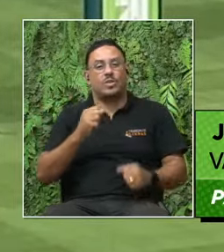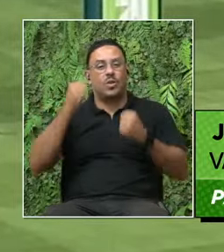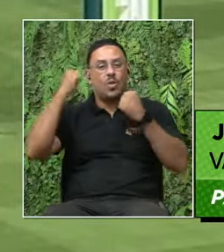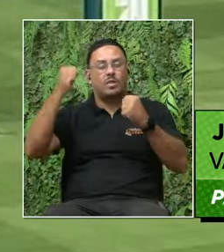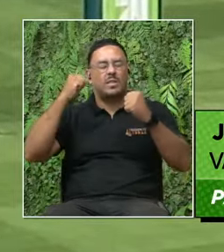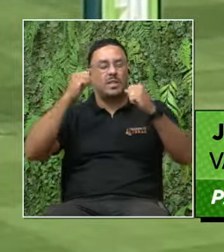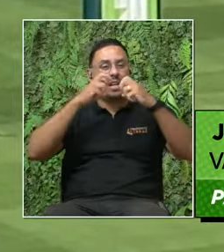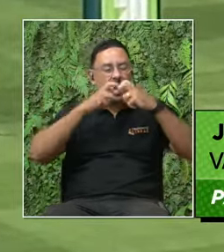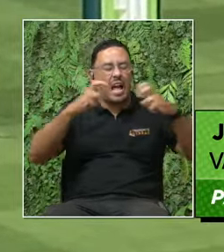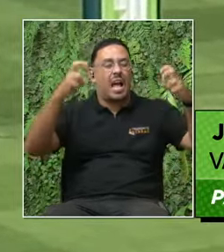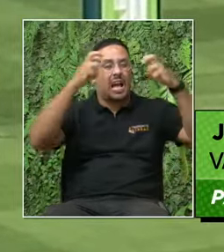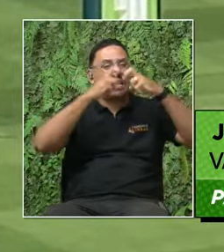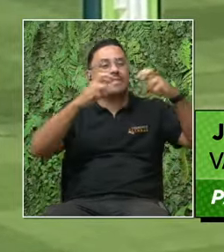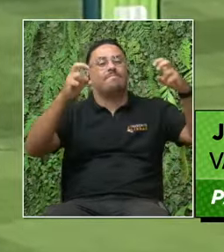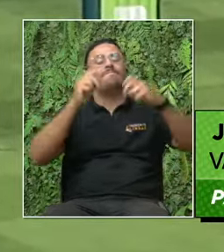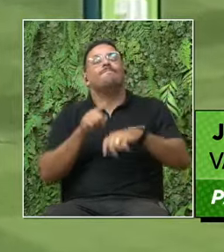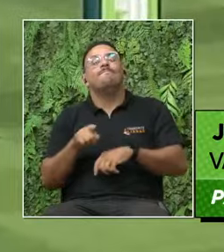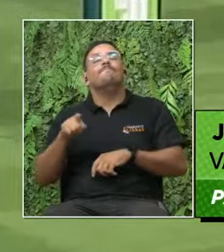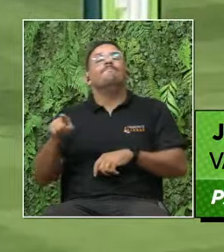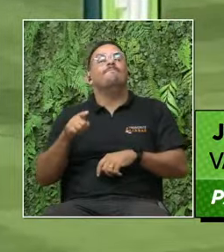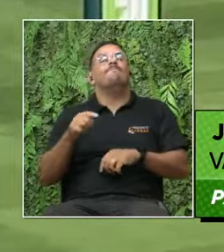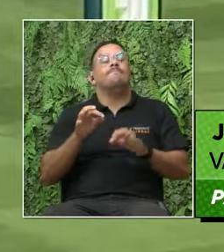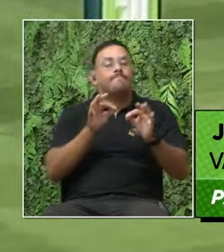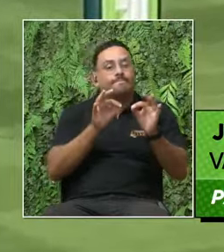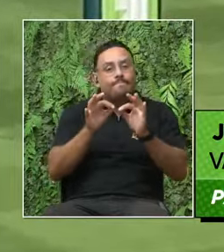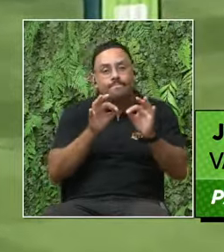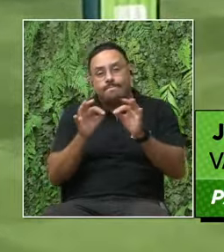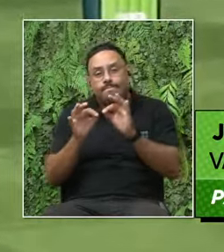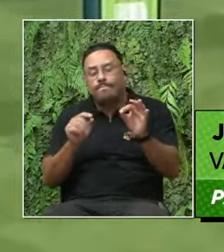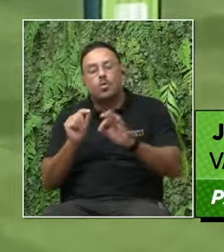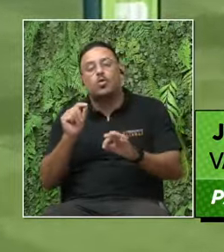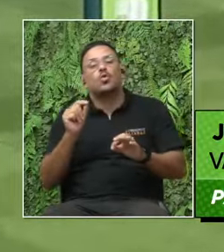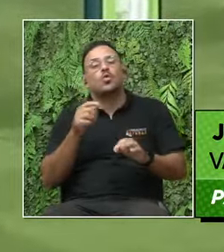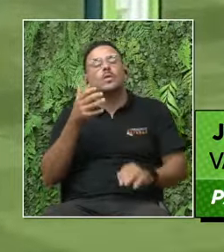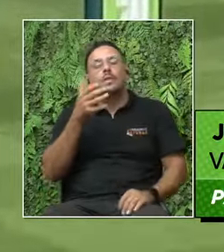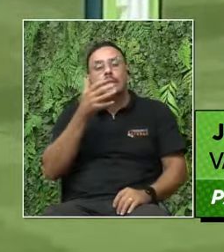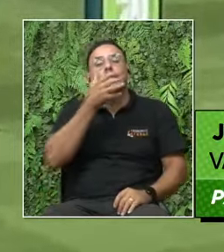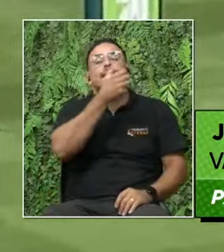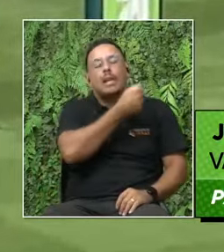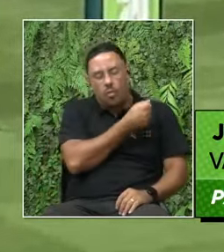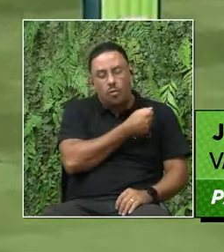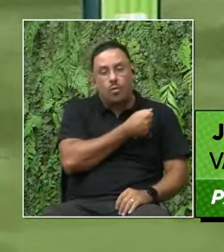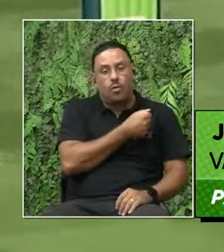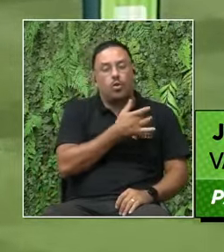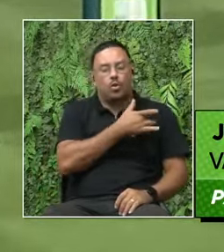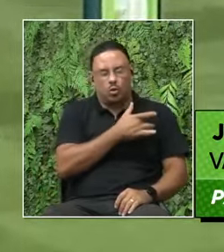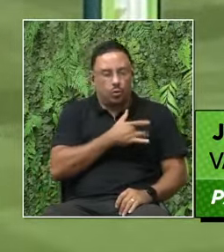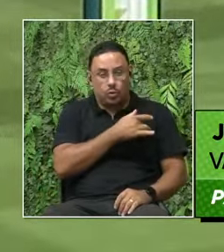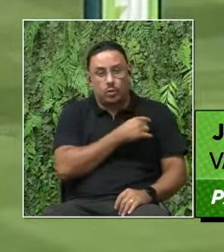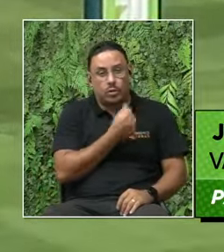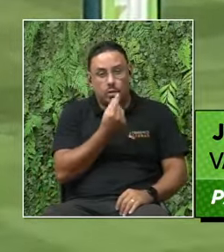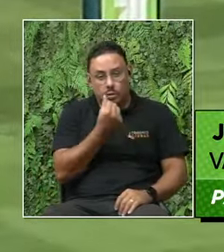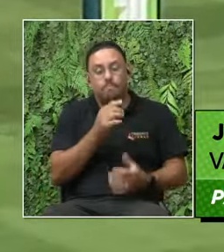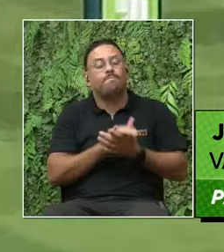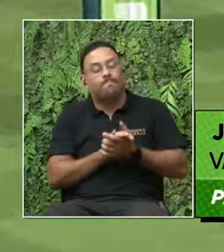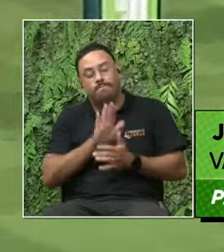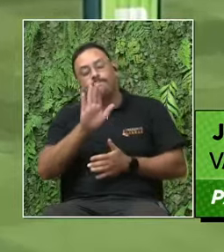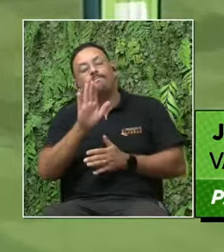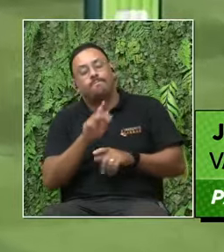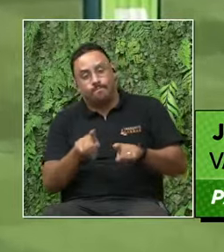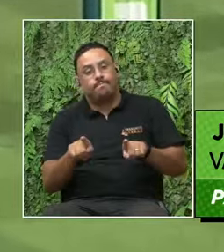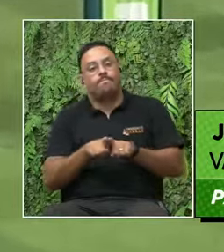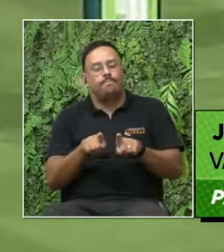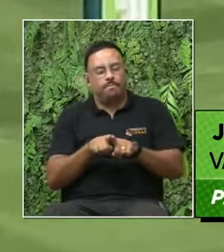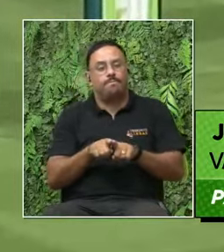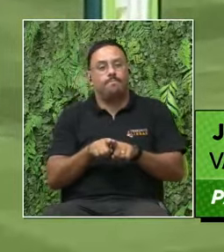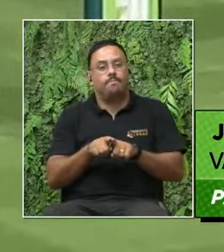Cruzeiro ele que arrumou aí no caso né Ele salvou ajudou o Cruzeiro aí financeiramente mas Em contrapartida vai